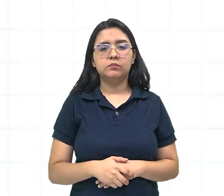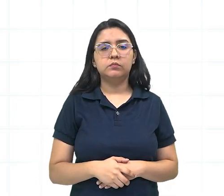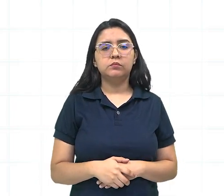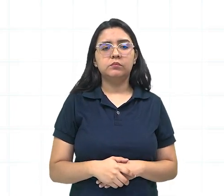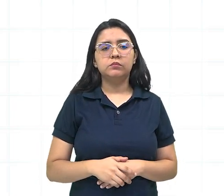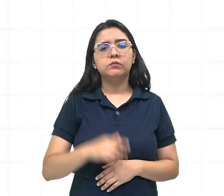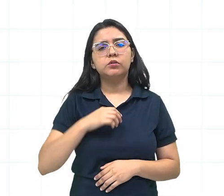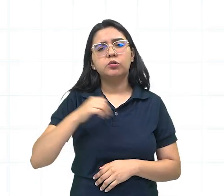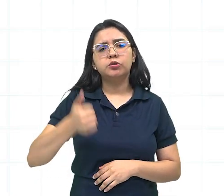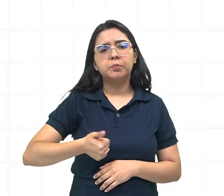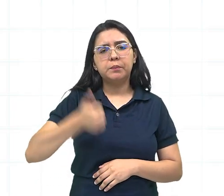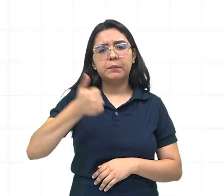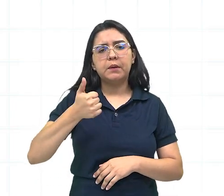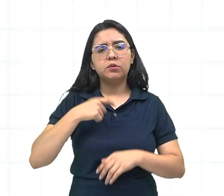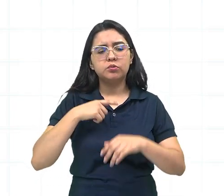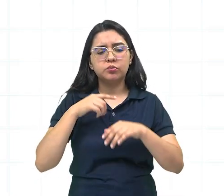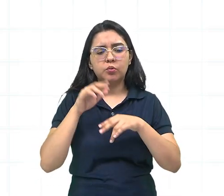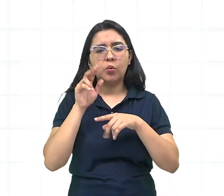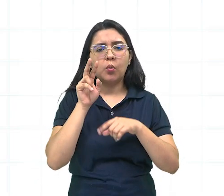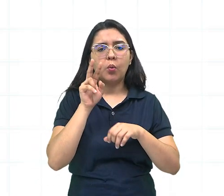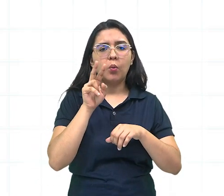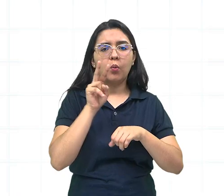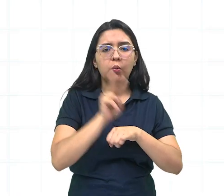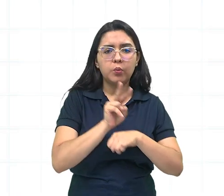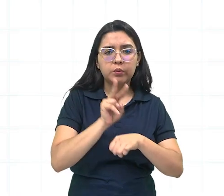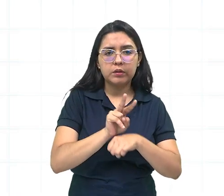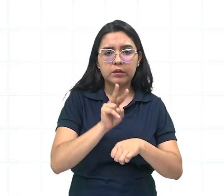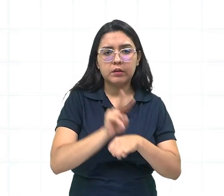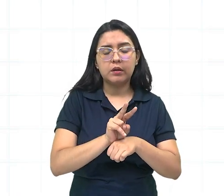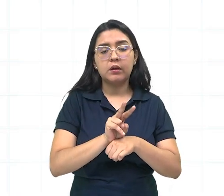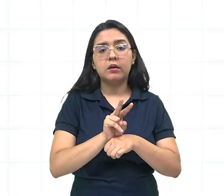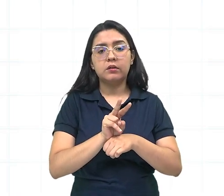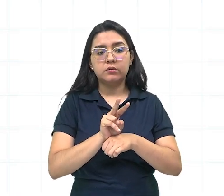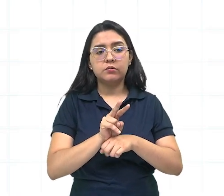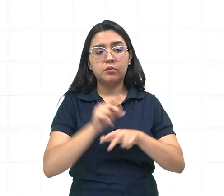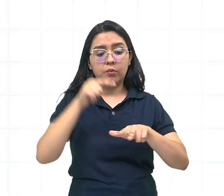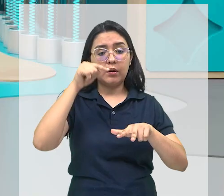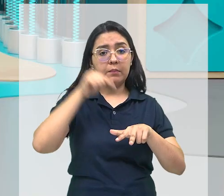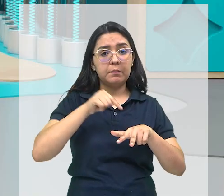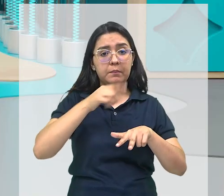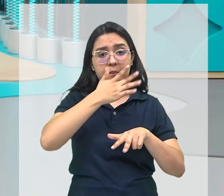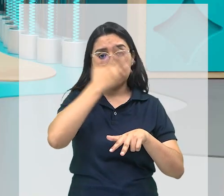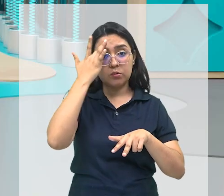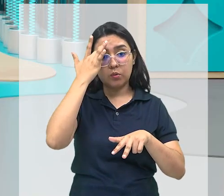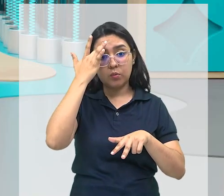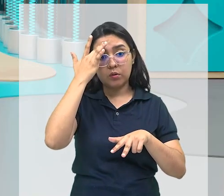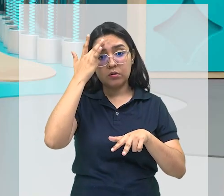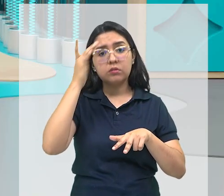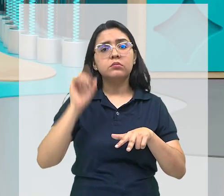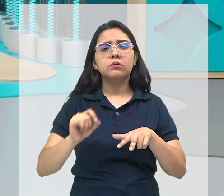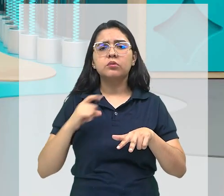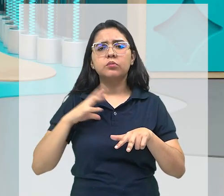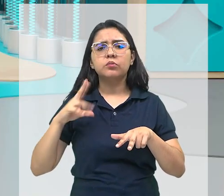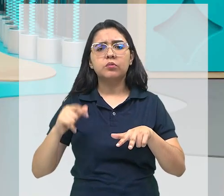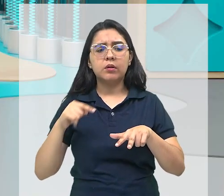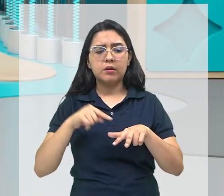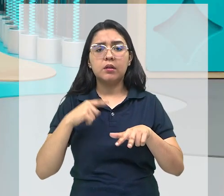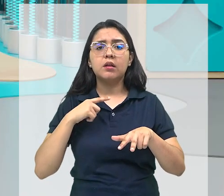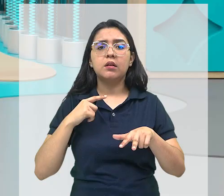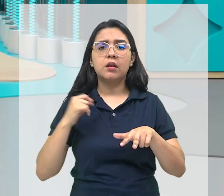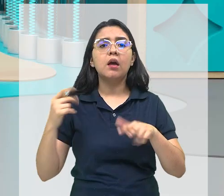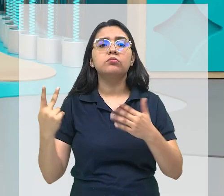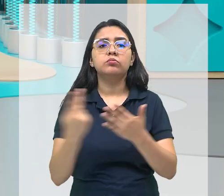aqueles primeiros cuidados realizados com a vítima. A vítima é toda pessoa que